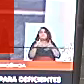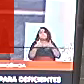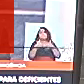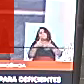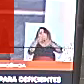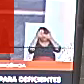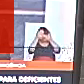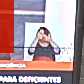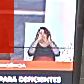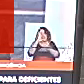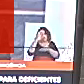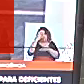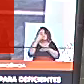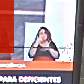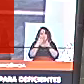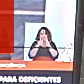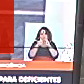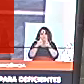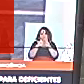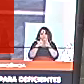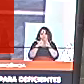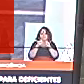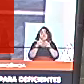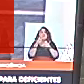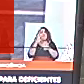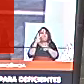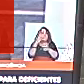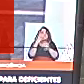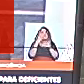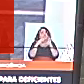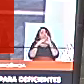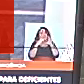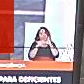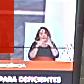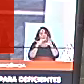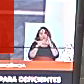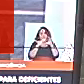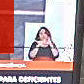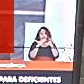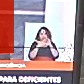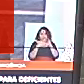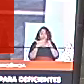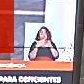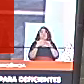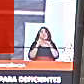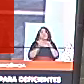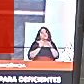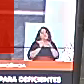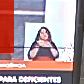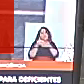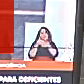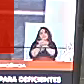um fluxo, né, de comunicação e de acesso a esse direito. Um outro